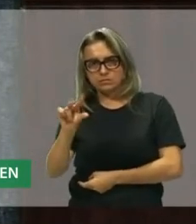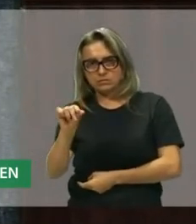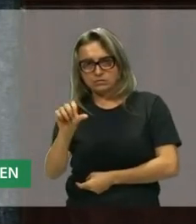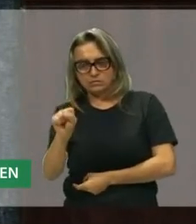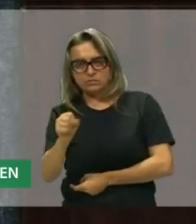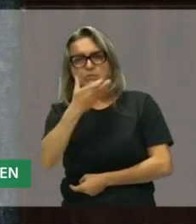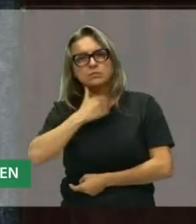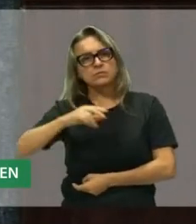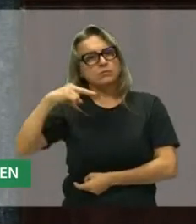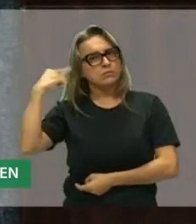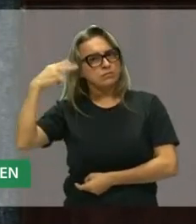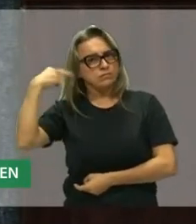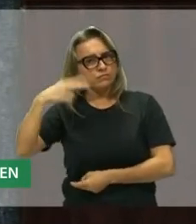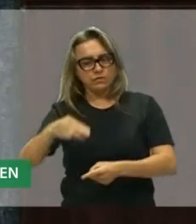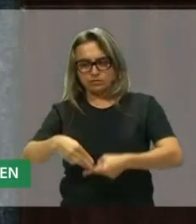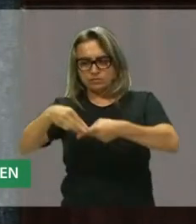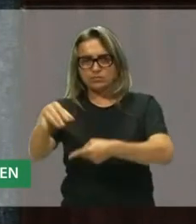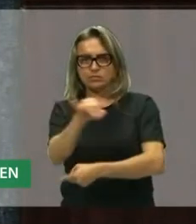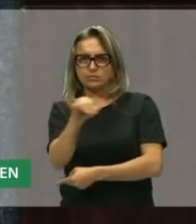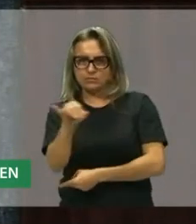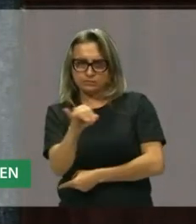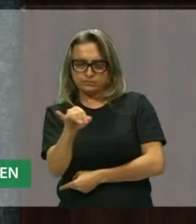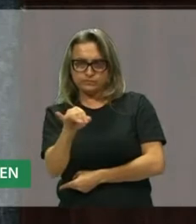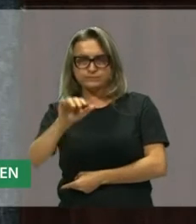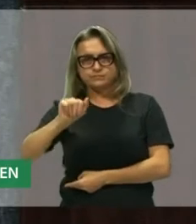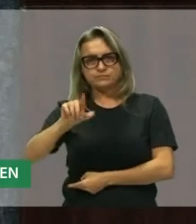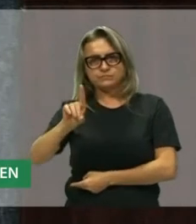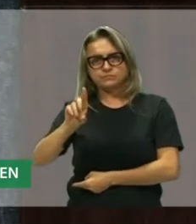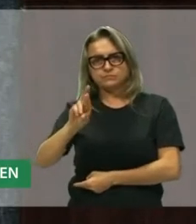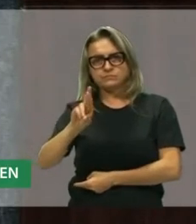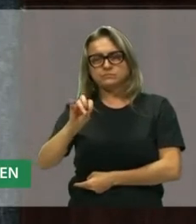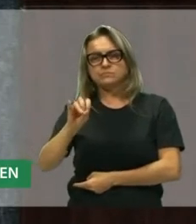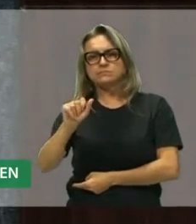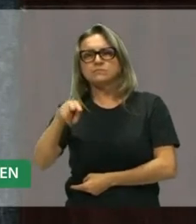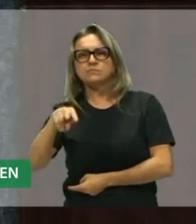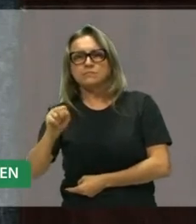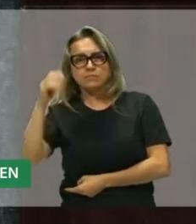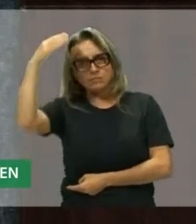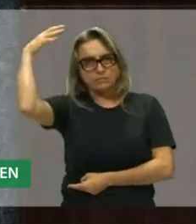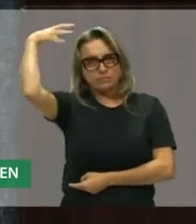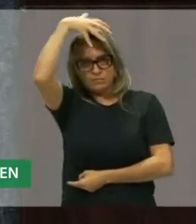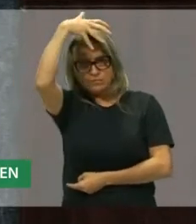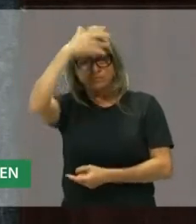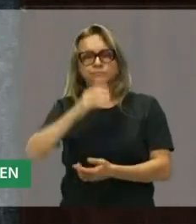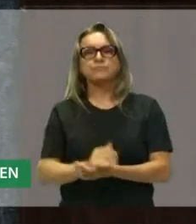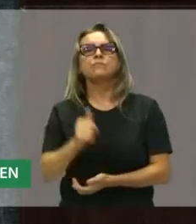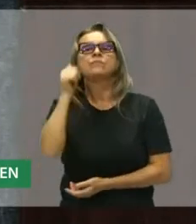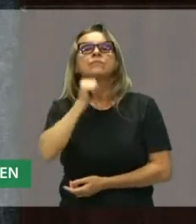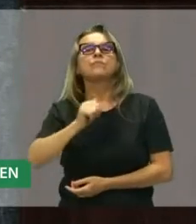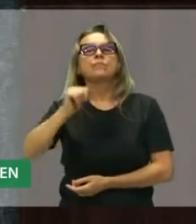Vereador do município de Itajaí, Adriano Clova. Excelentíssima